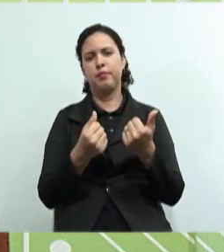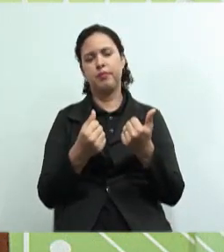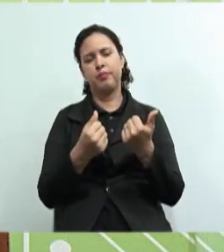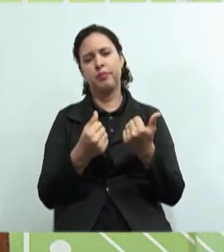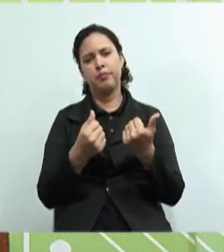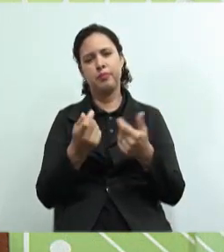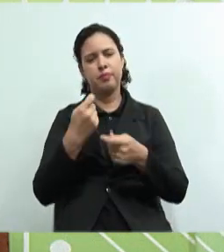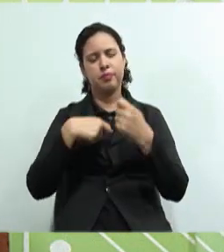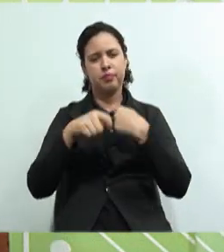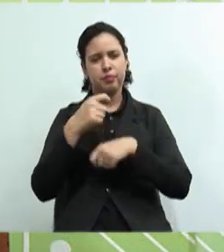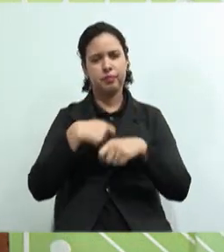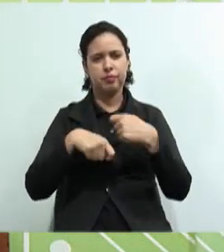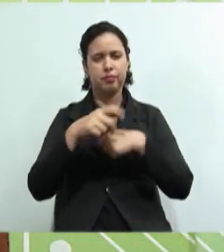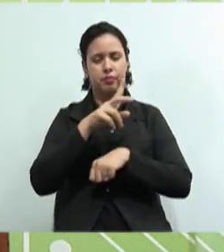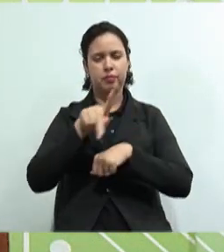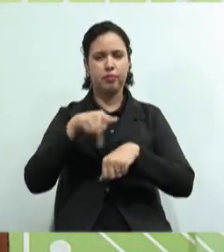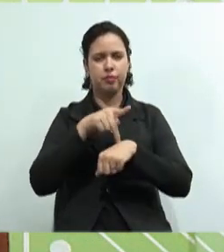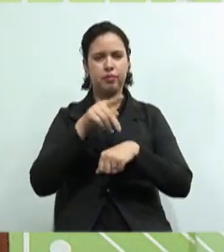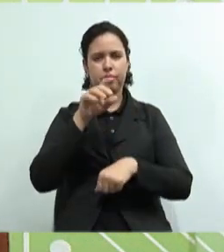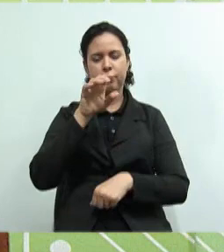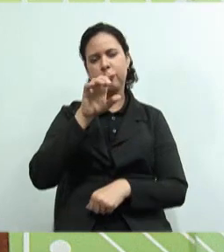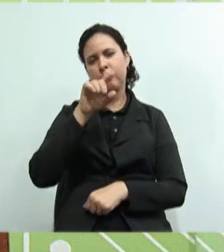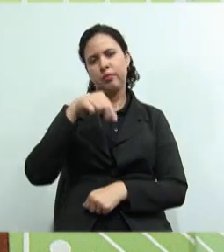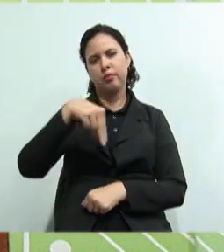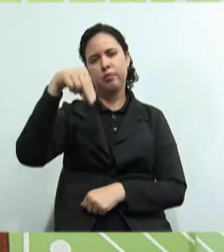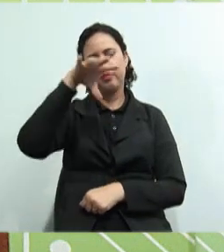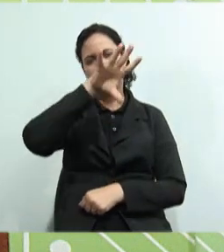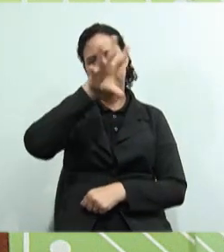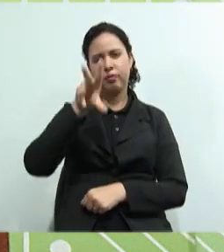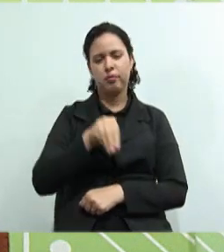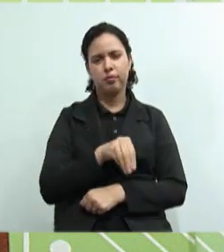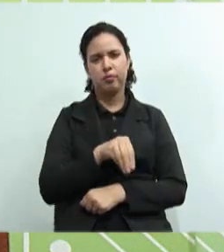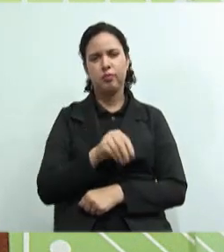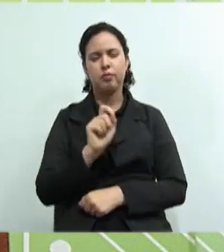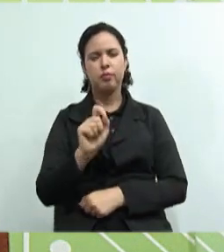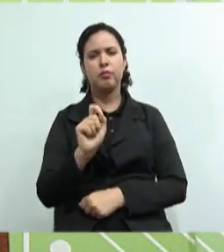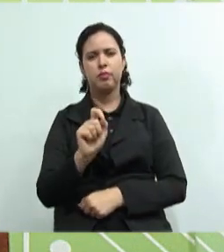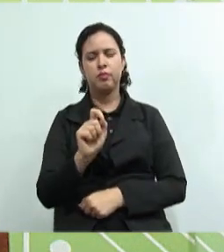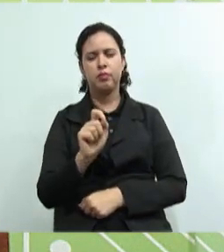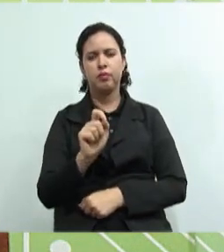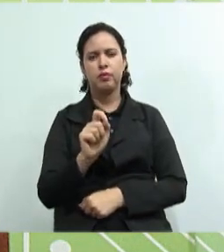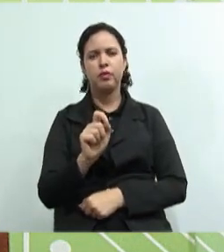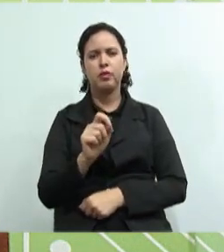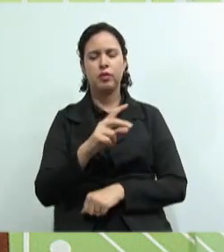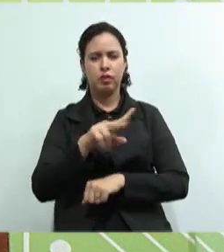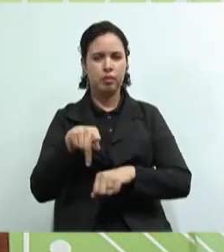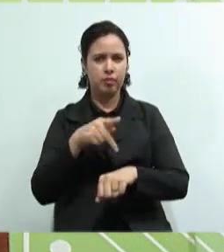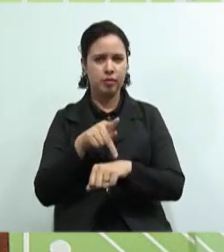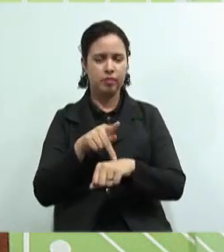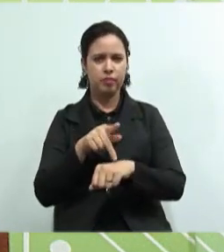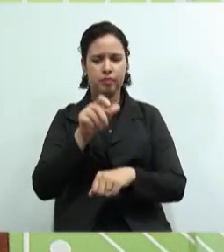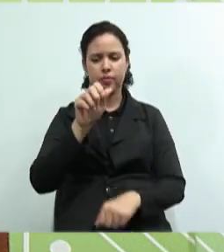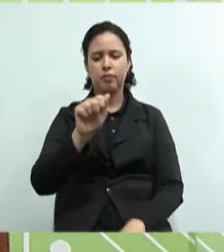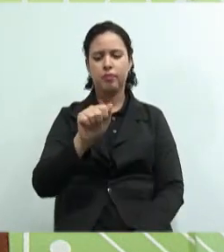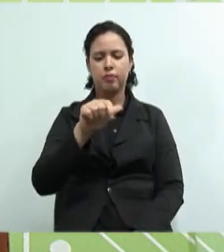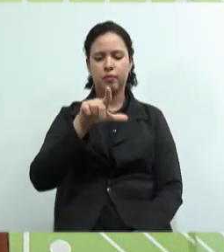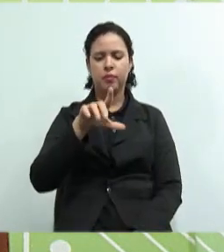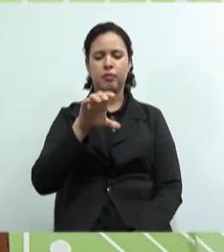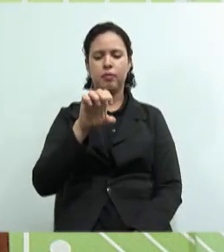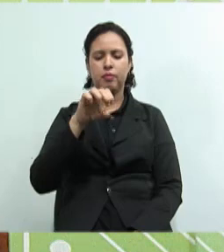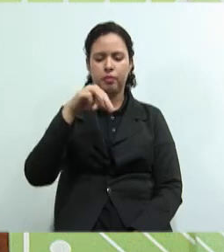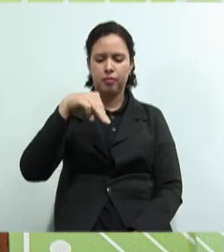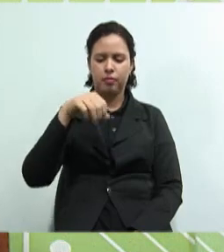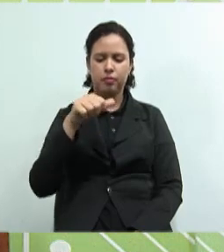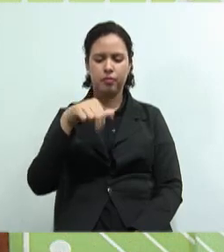ser voltada a essa questão de sustentabilidade. A Alemanha é outro exemplo. A Alemanha é uma economia que está muito aquecida no